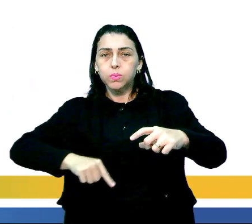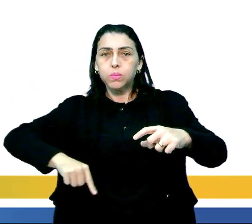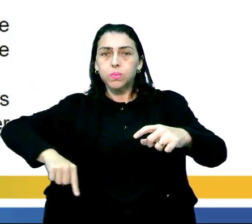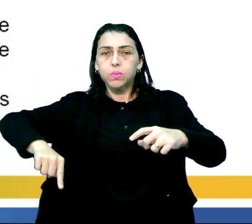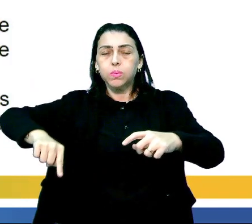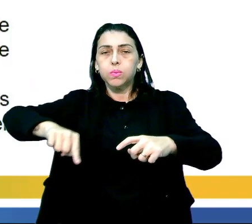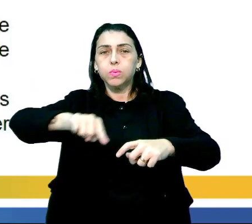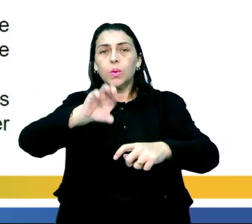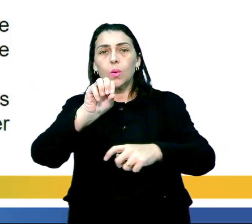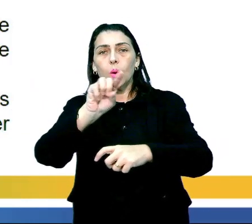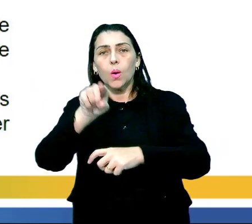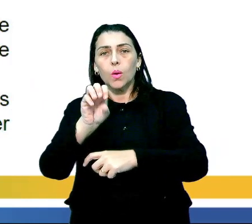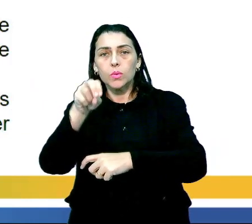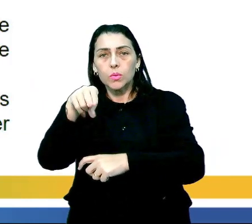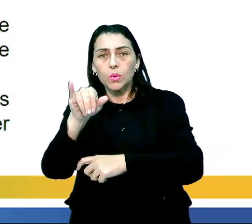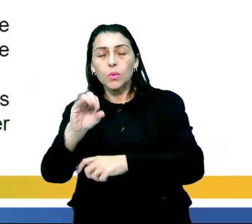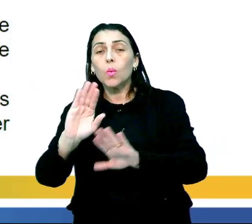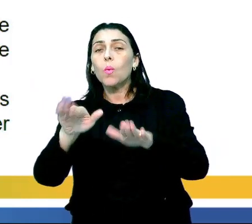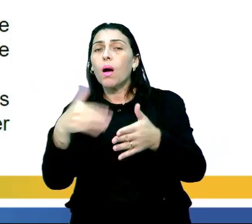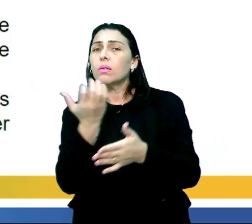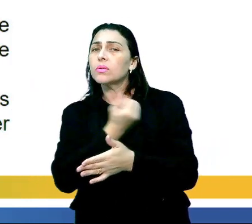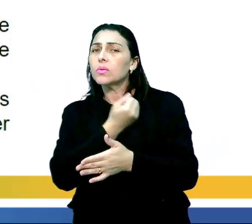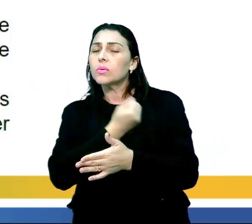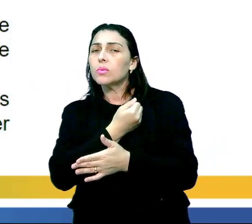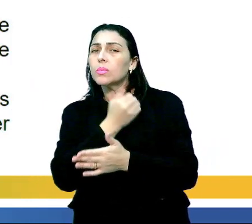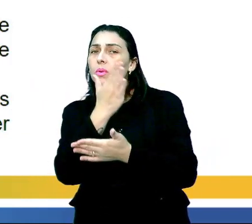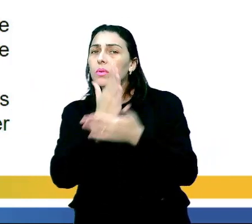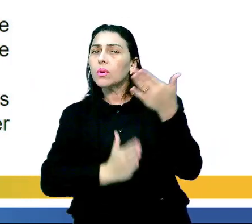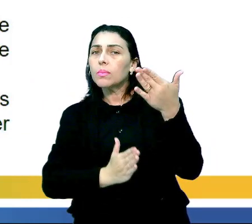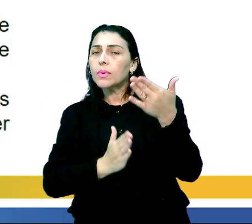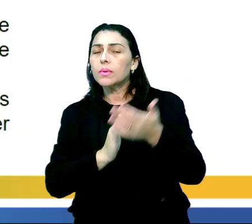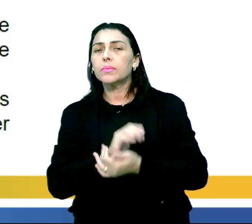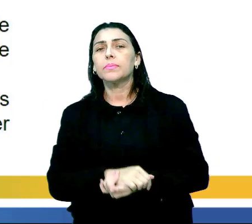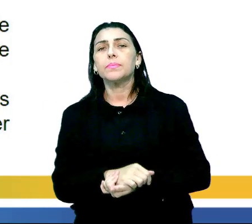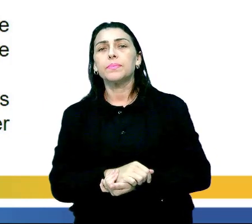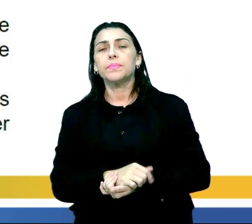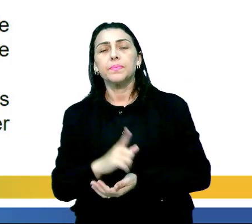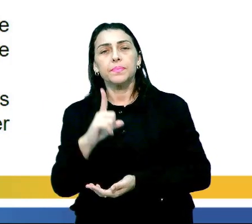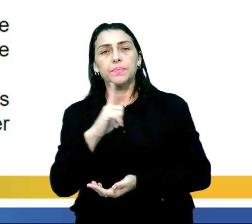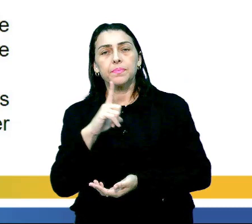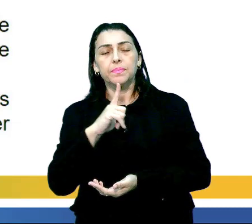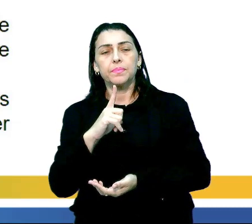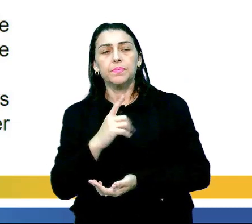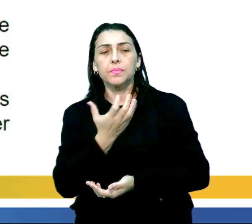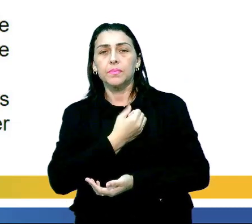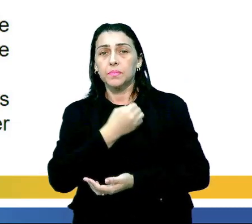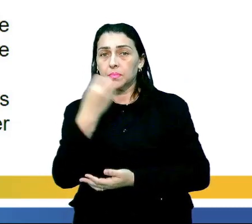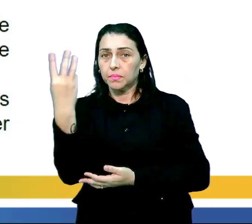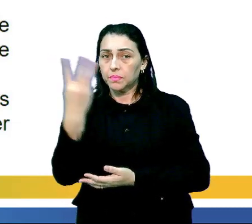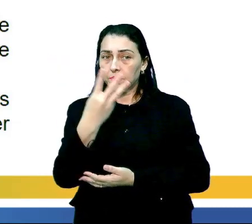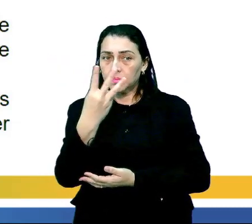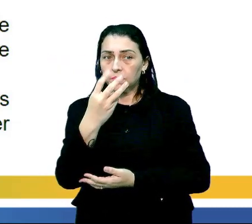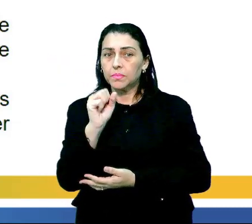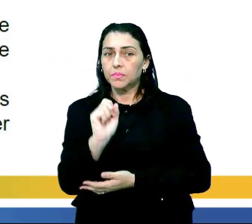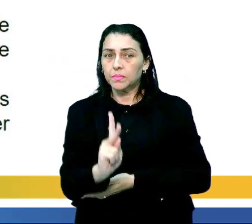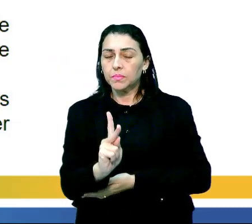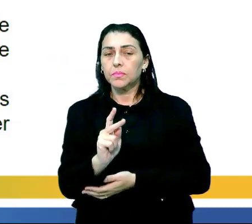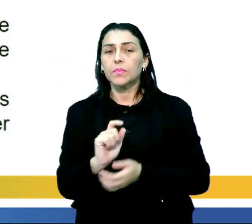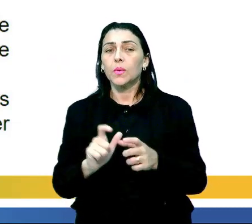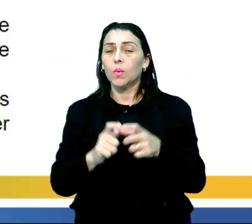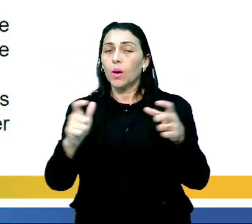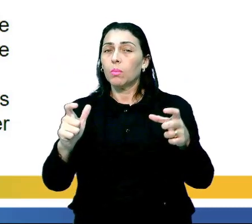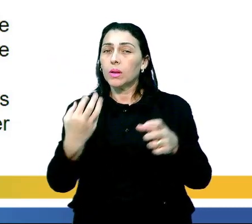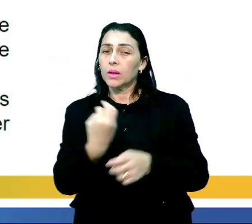de ozônio, qual o número que nos resta? A gente tem aí o número 3, ok,